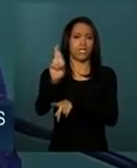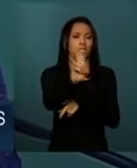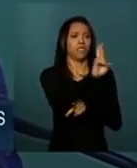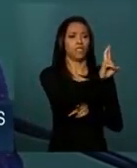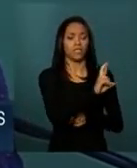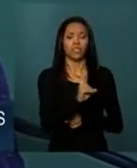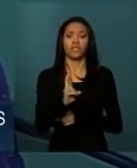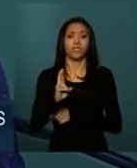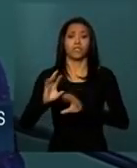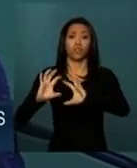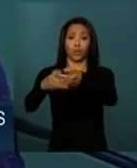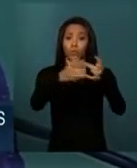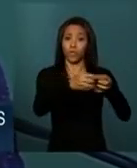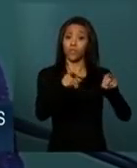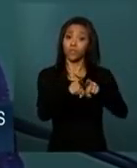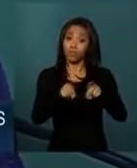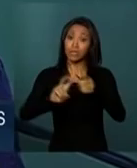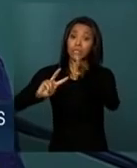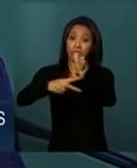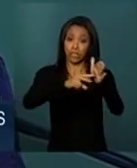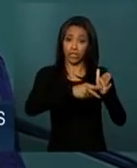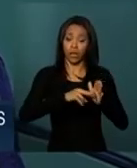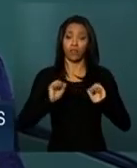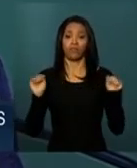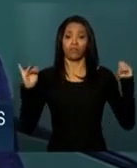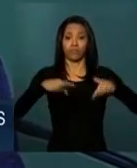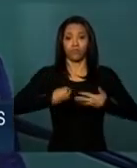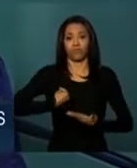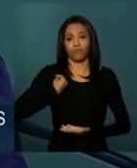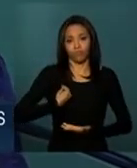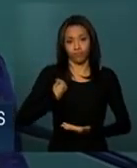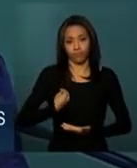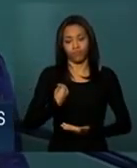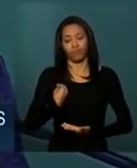e sindicais aqui presentes. Companheiros,